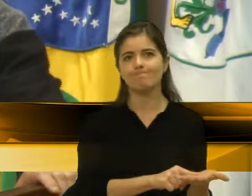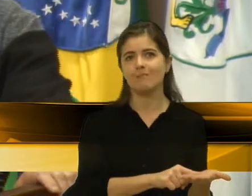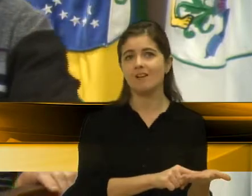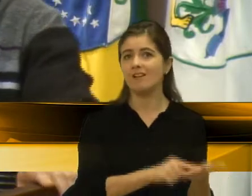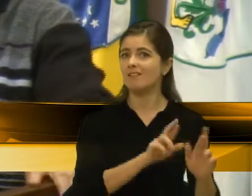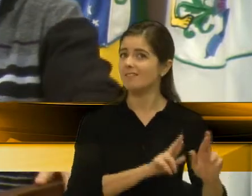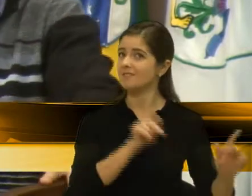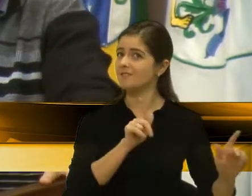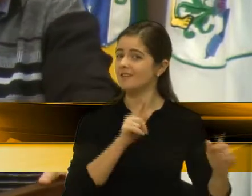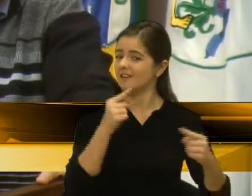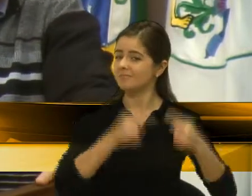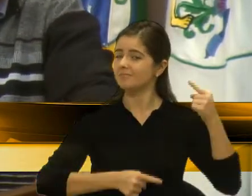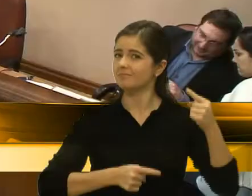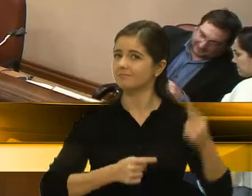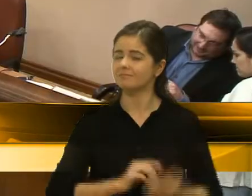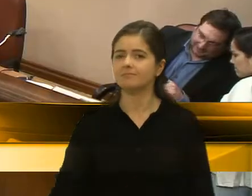Rosa.